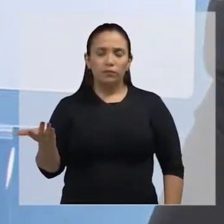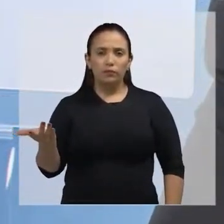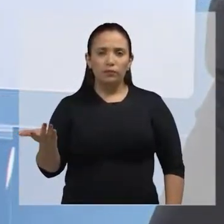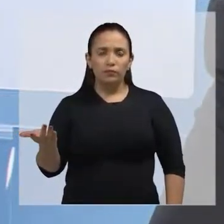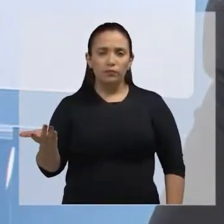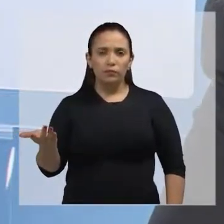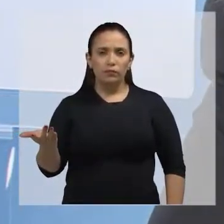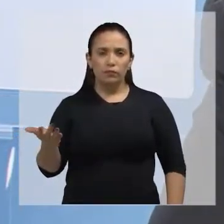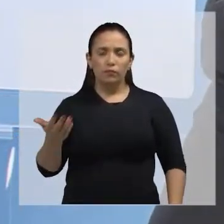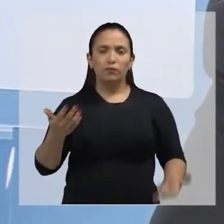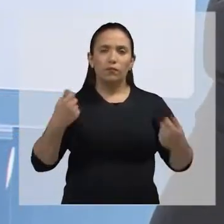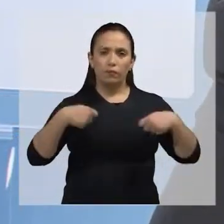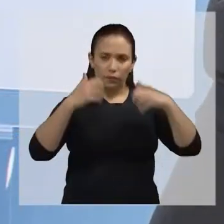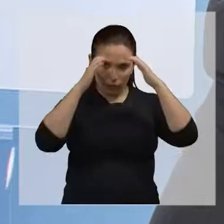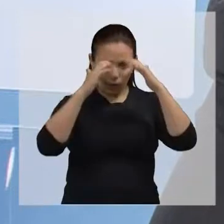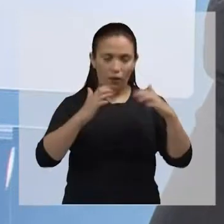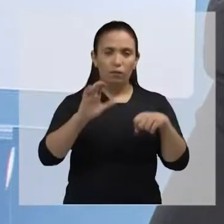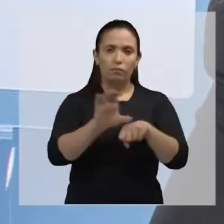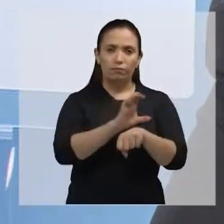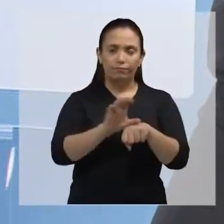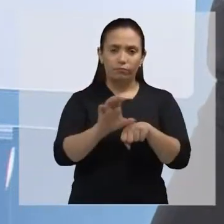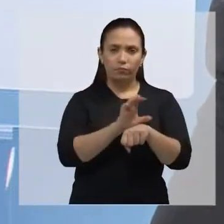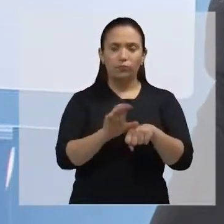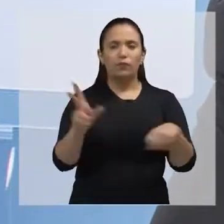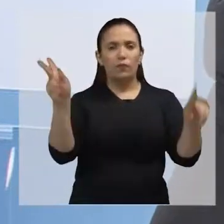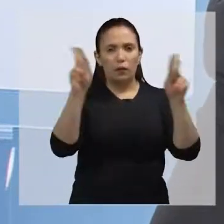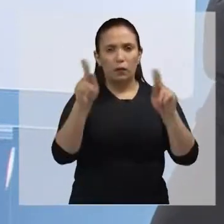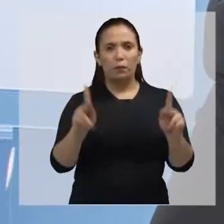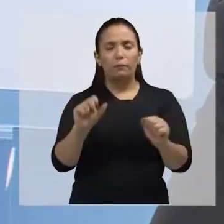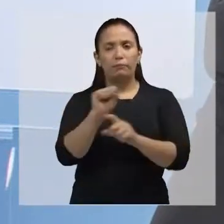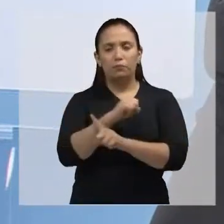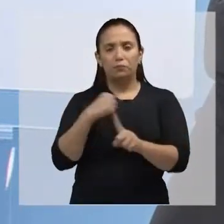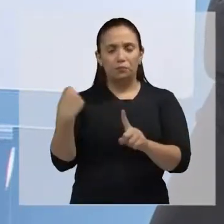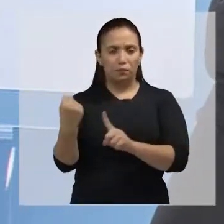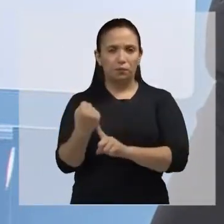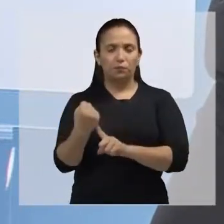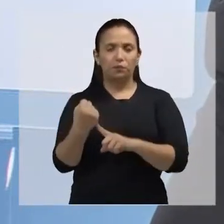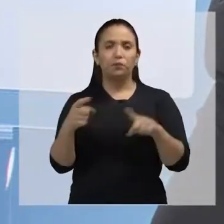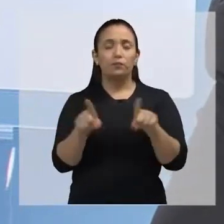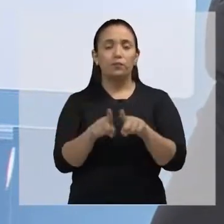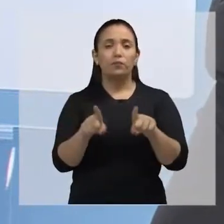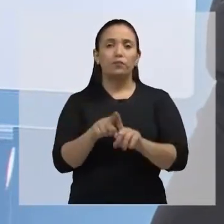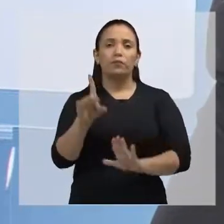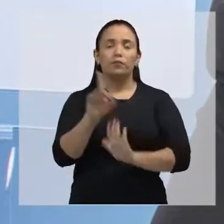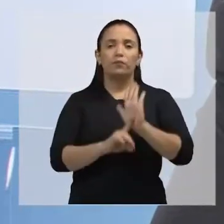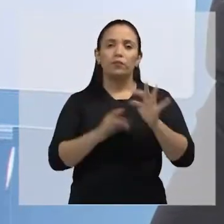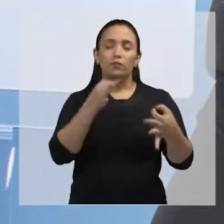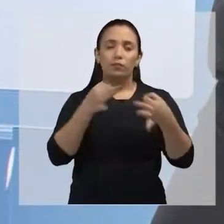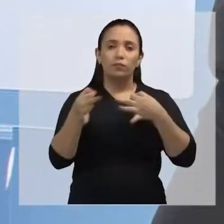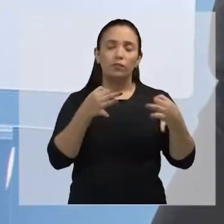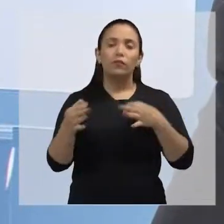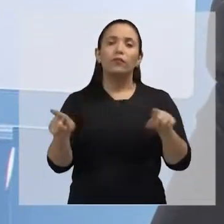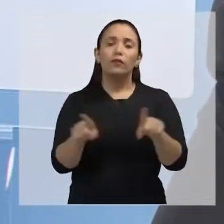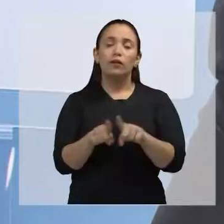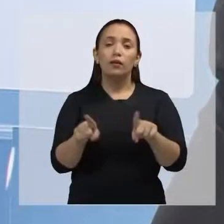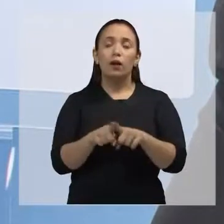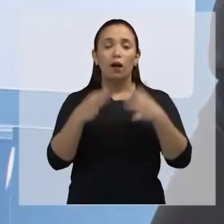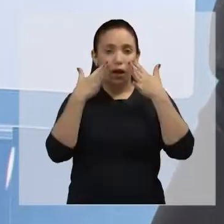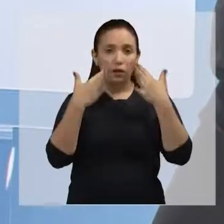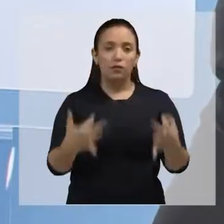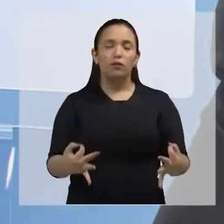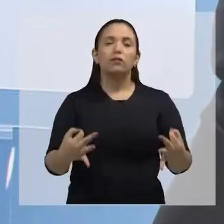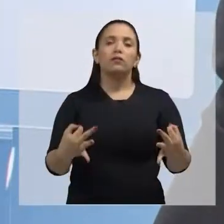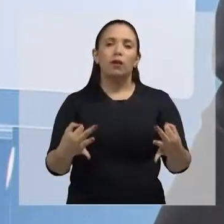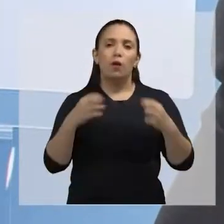E de respeito à Constituição, à paz social e à democracia, bem como se mantém atento